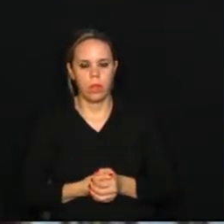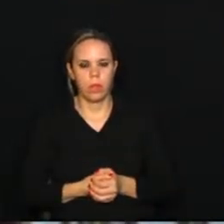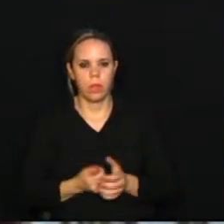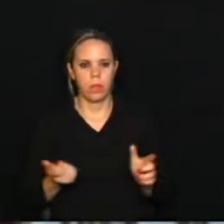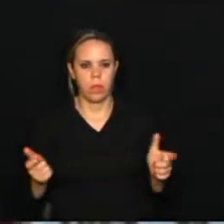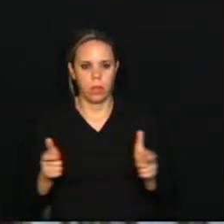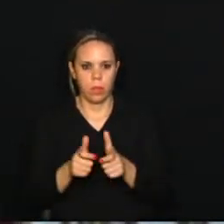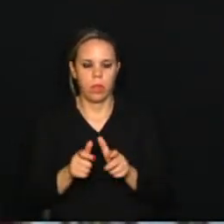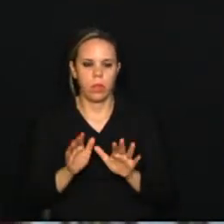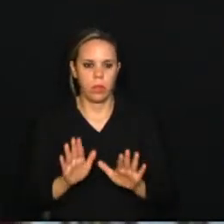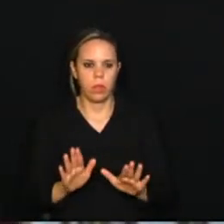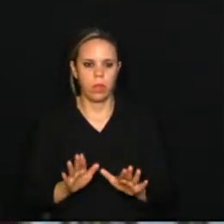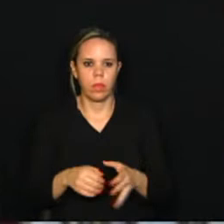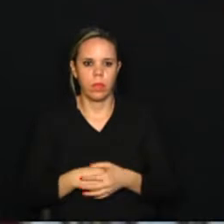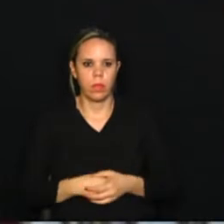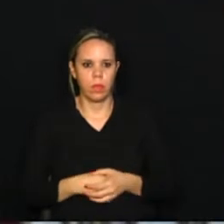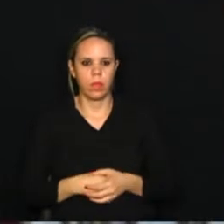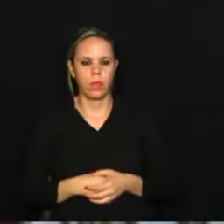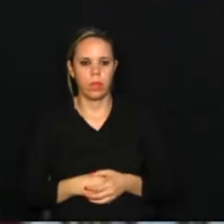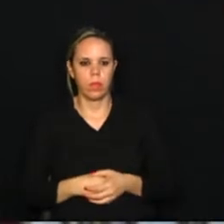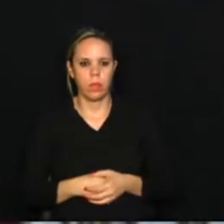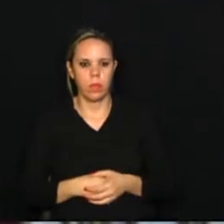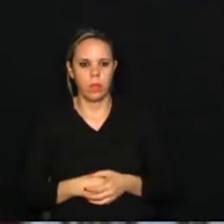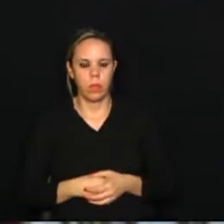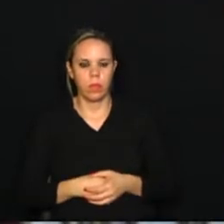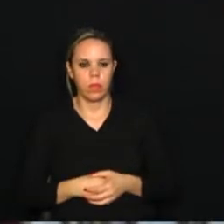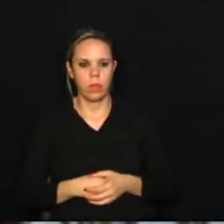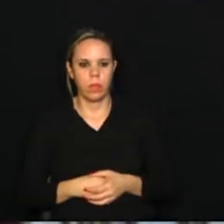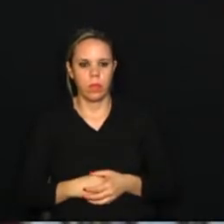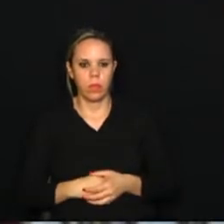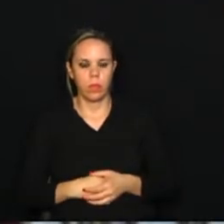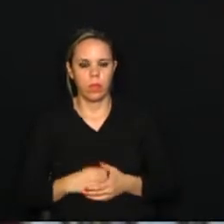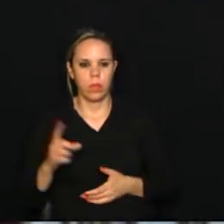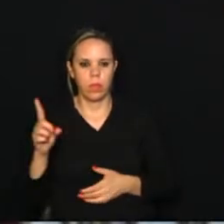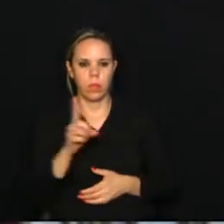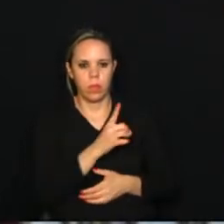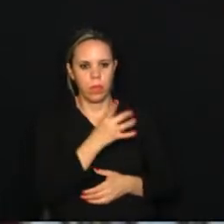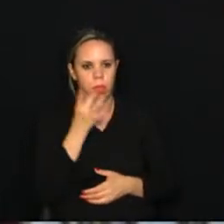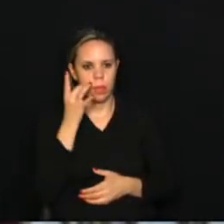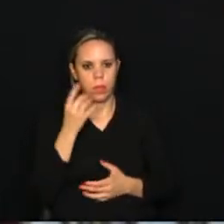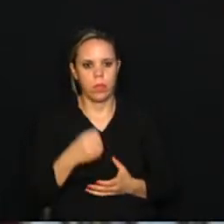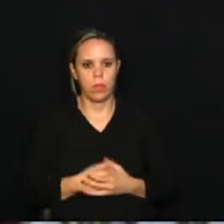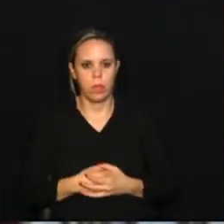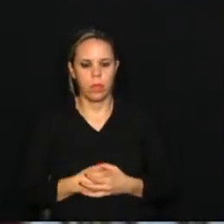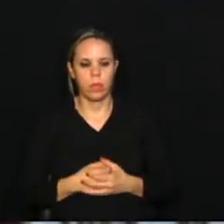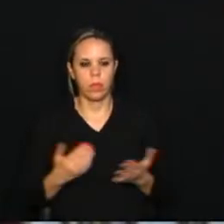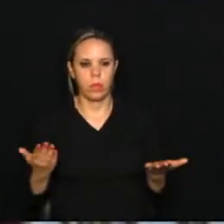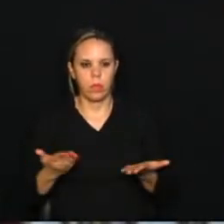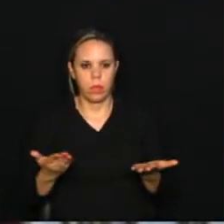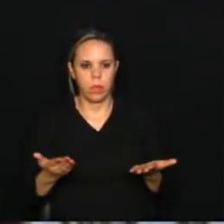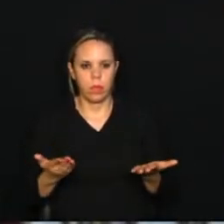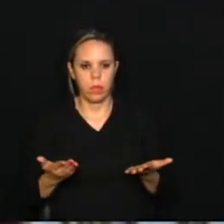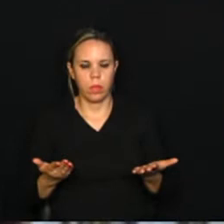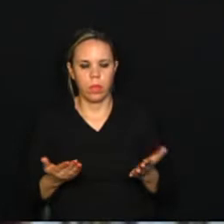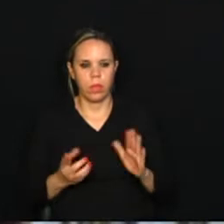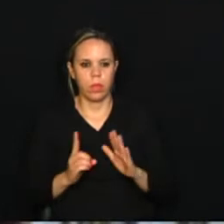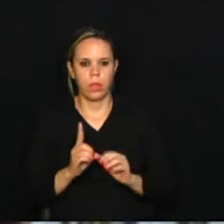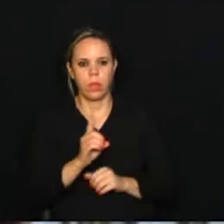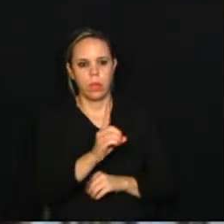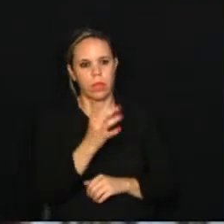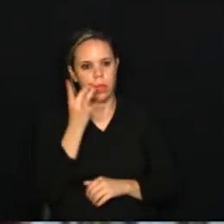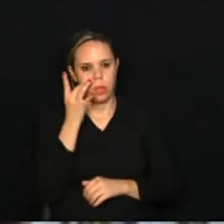pequeno, mas paulatino, do comparecimento. E hoje, o